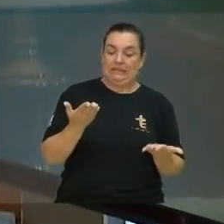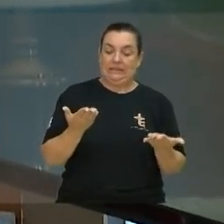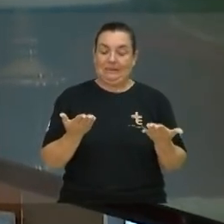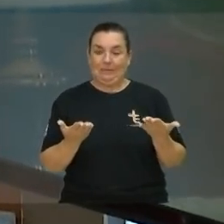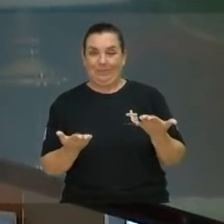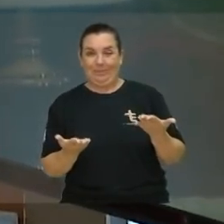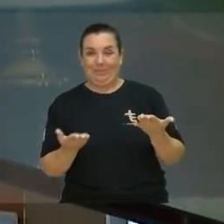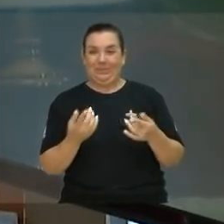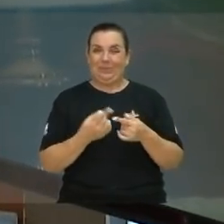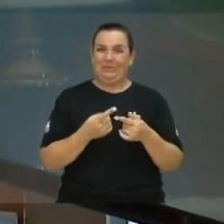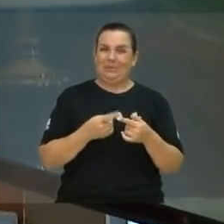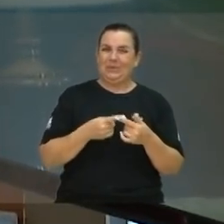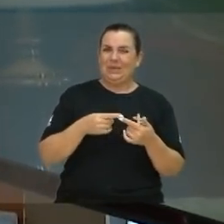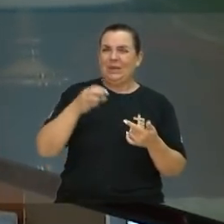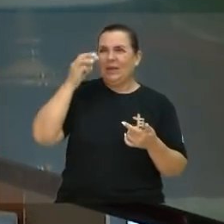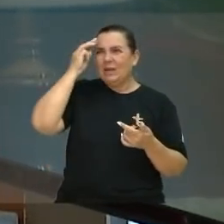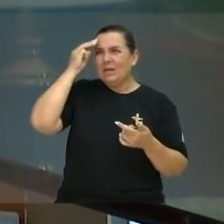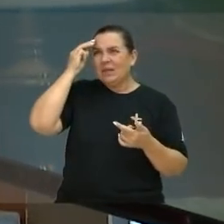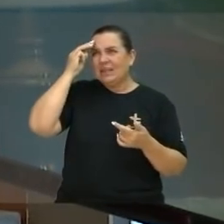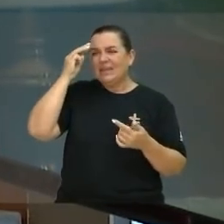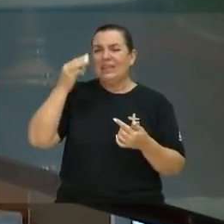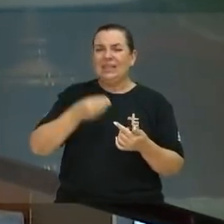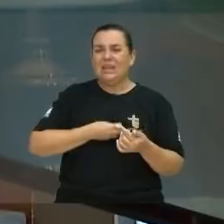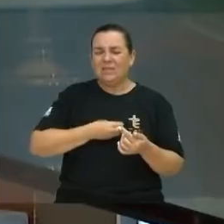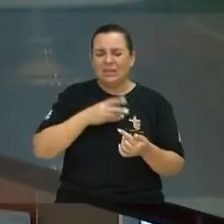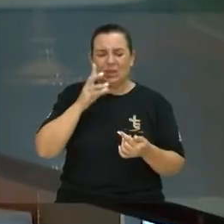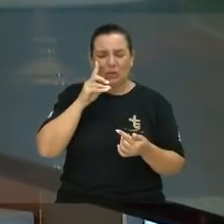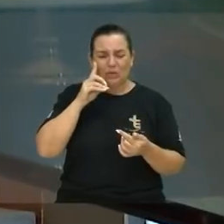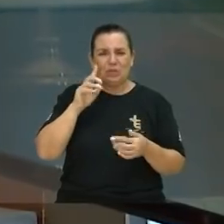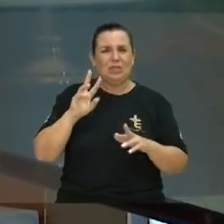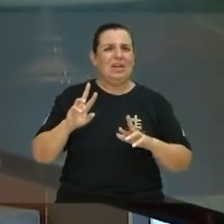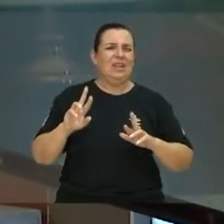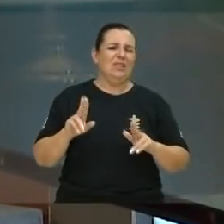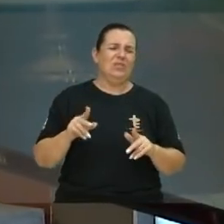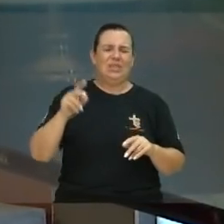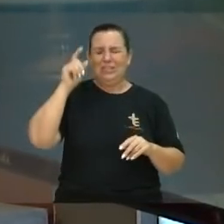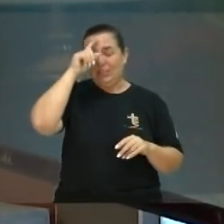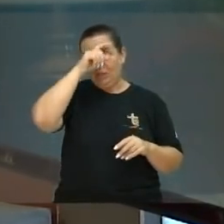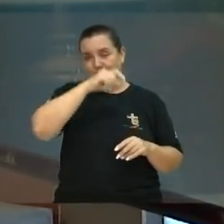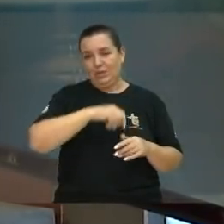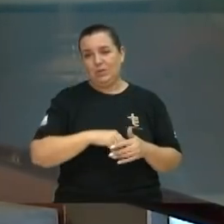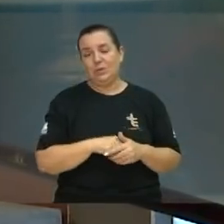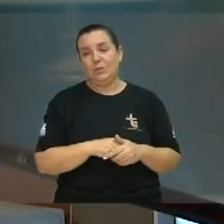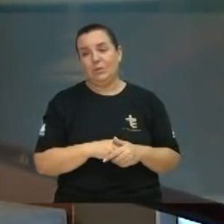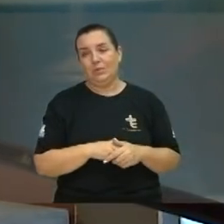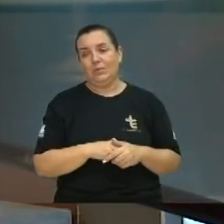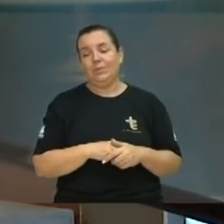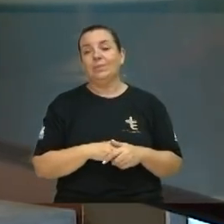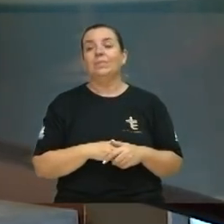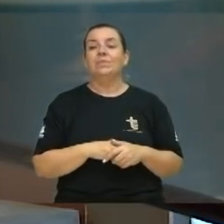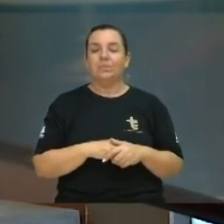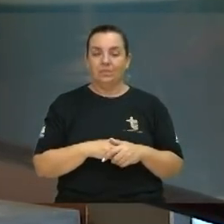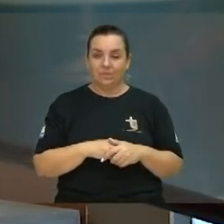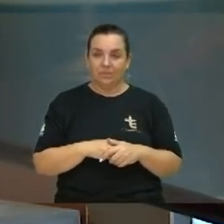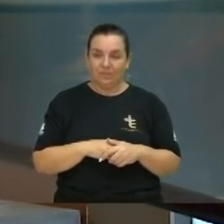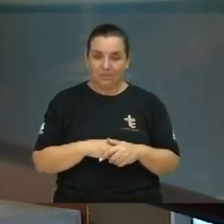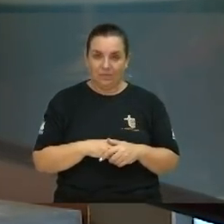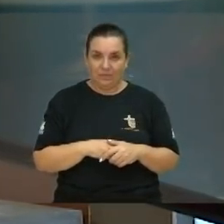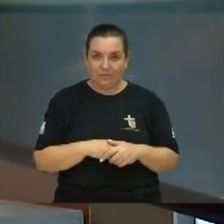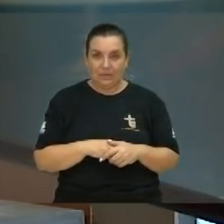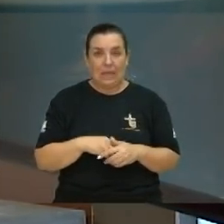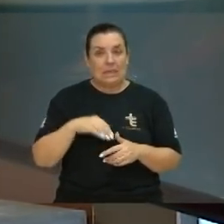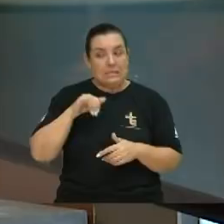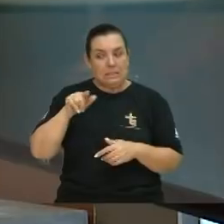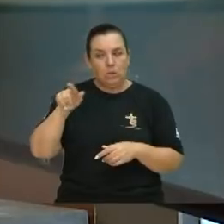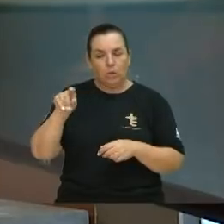mentalidade que respiramos todos os dias e a se o gerson